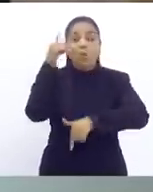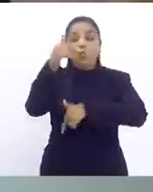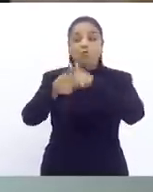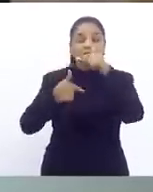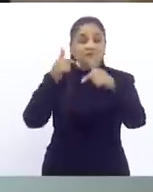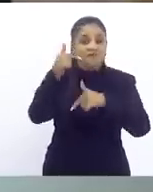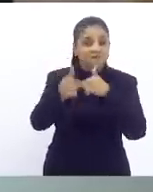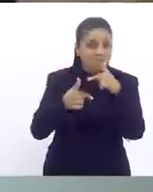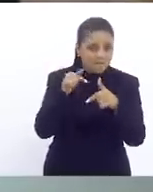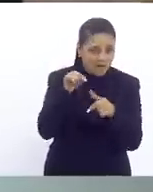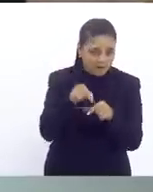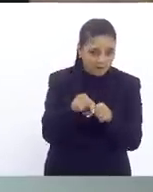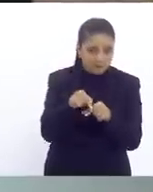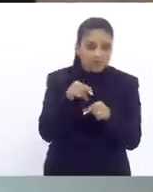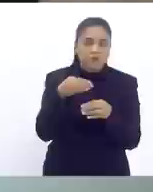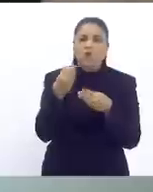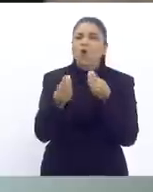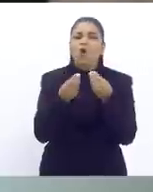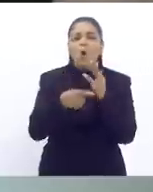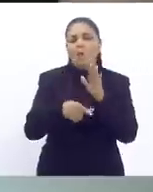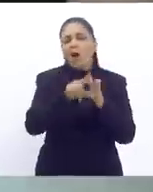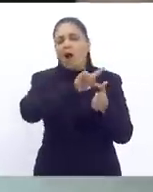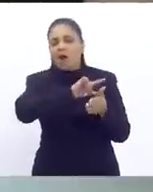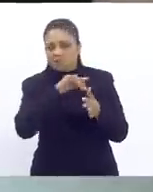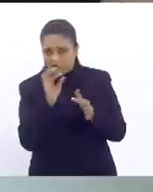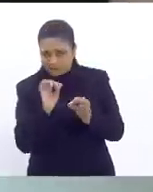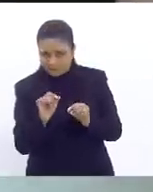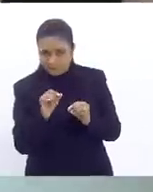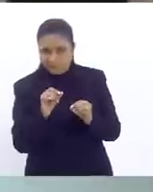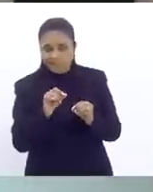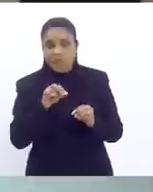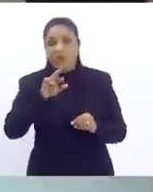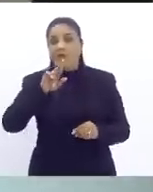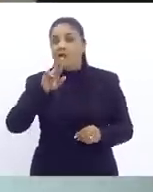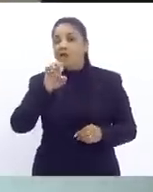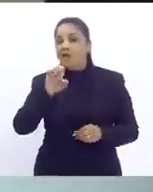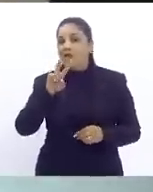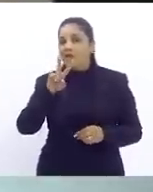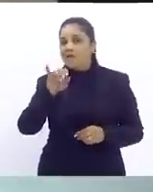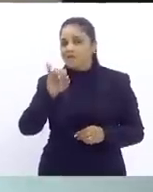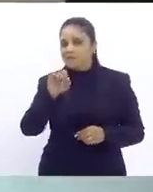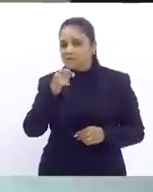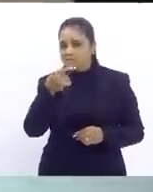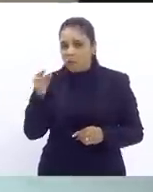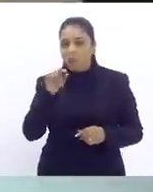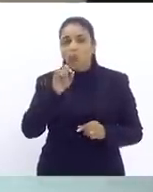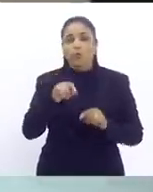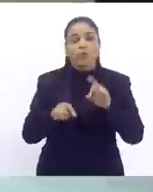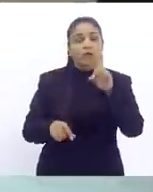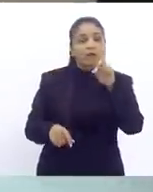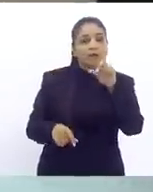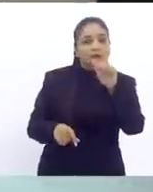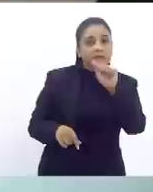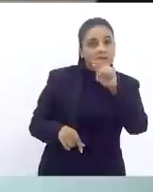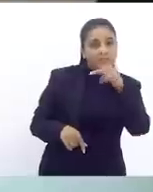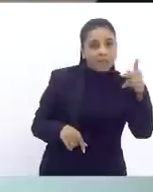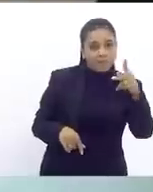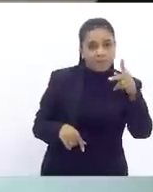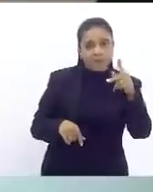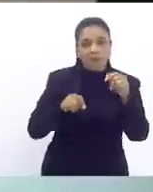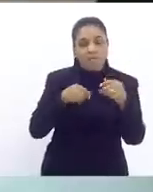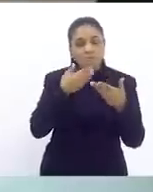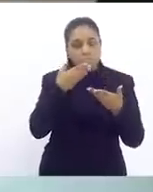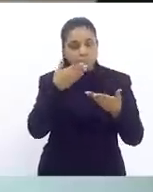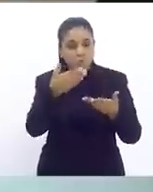ser feito até então como é que eram feitas essas revisões todas aí sabem que já sabem que quer um Zap Abrir Esse daí que é